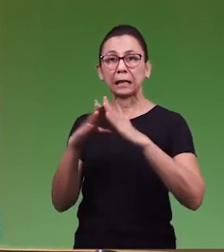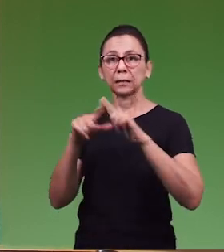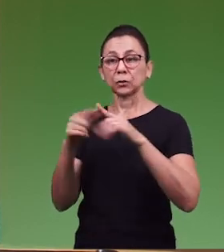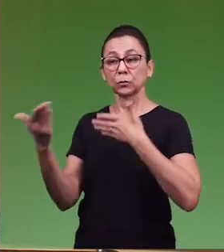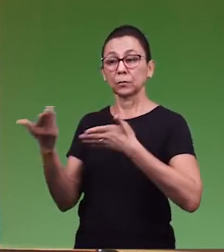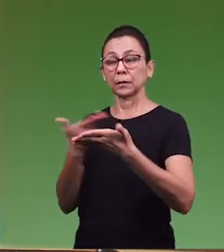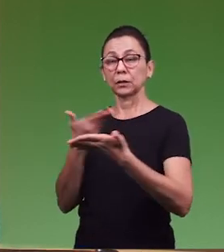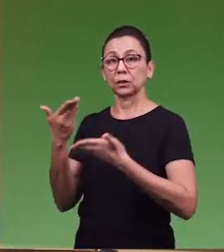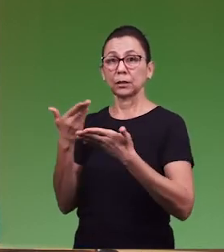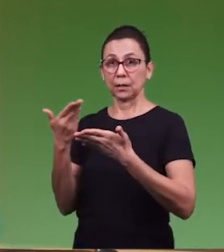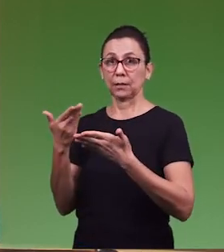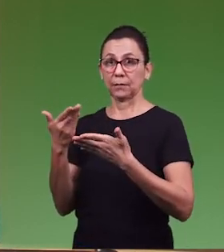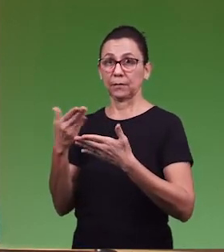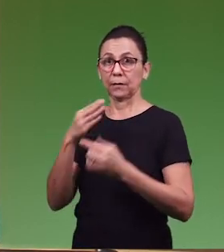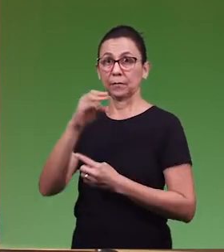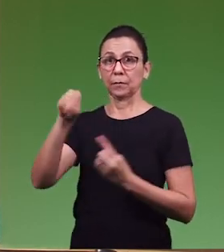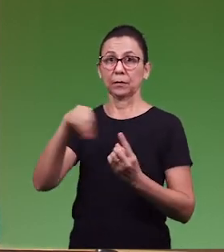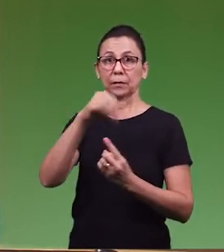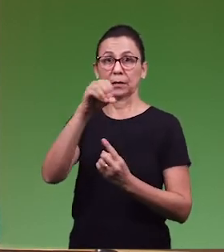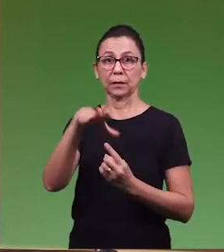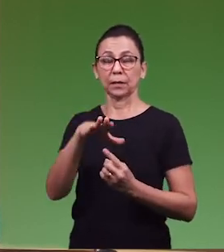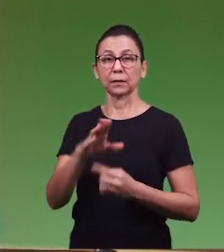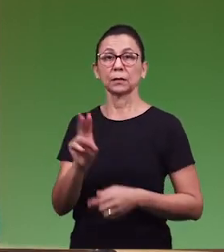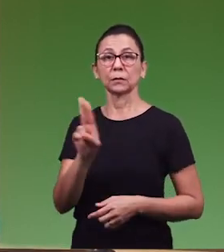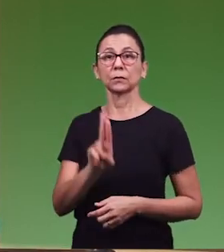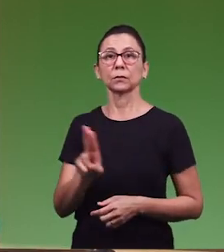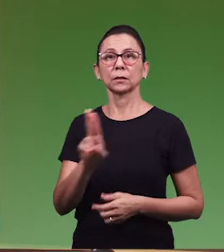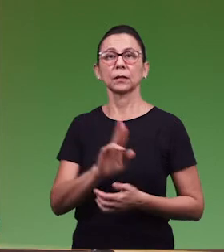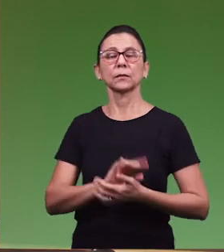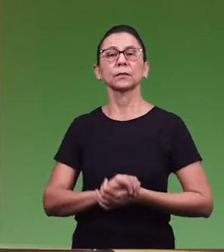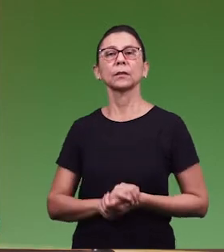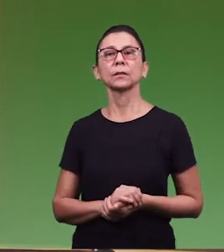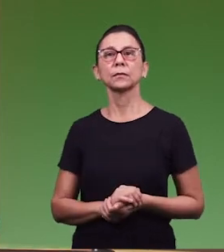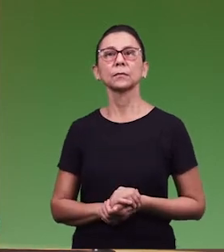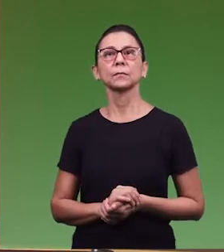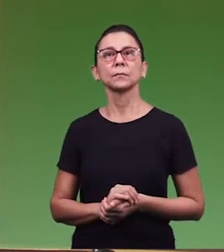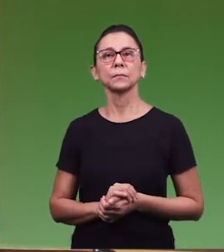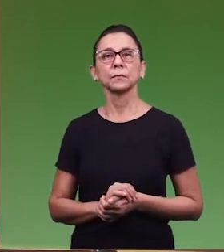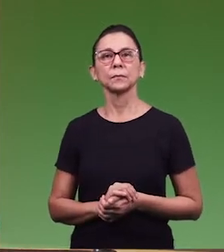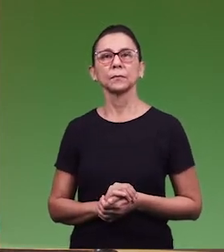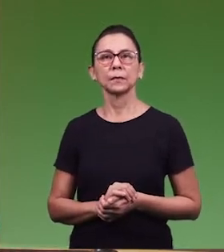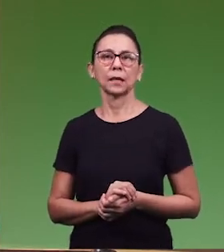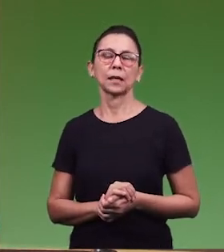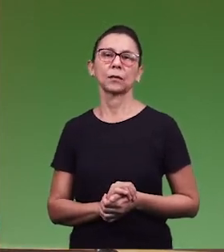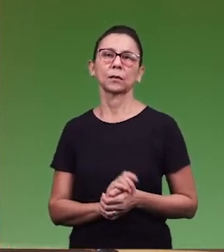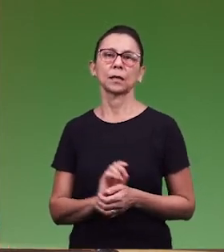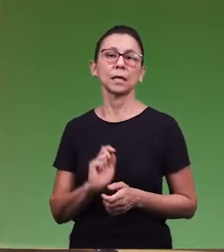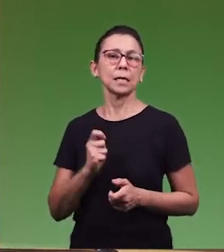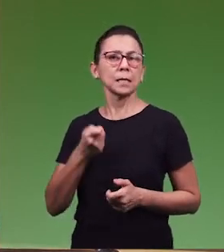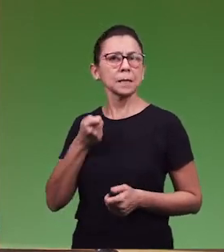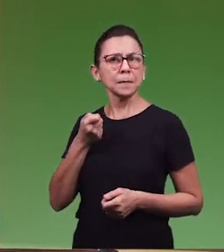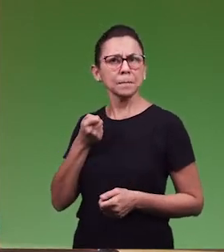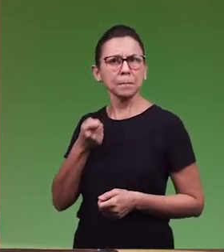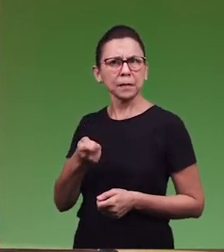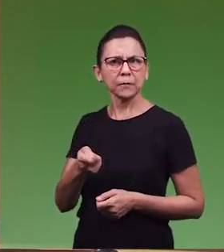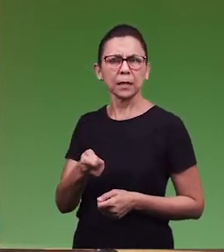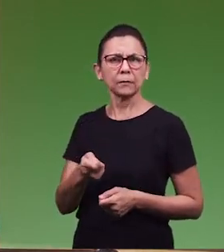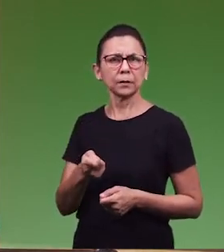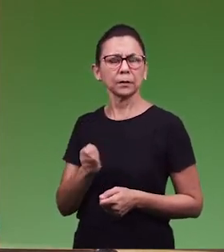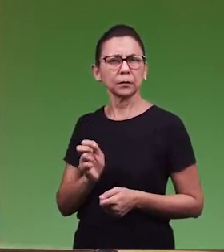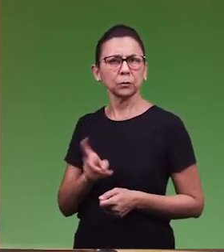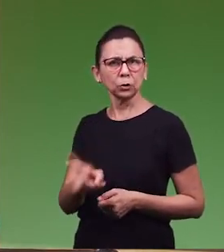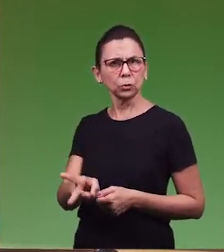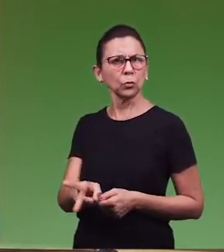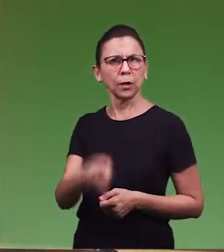é aquela que acabamos de ler, né? A palavra perseverança. Então, quando o texto diz, né, e perseveravam